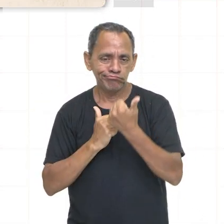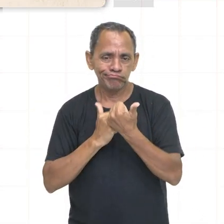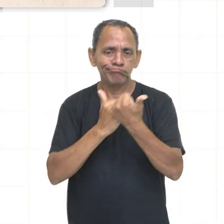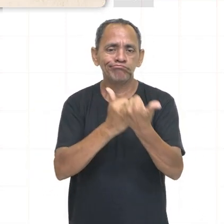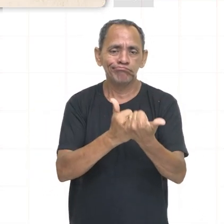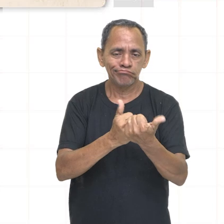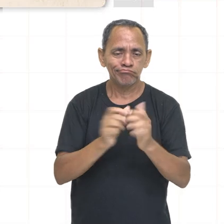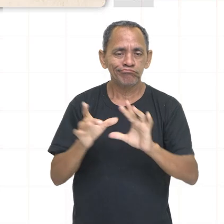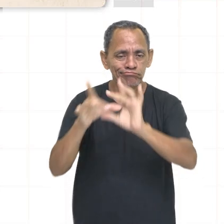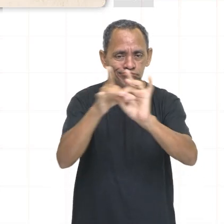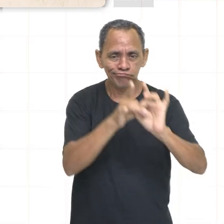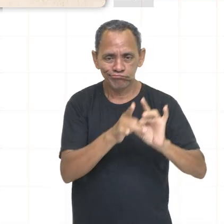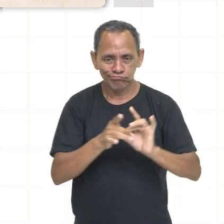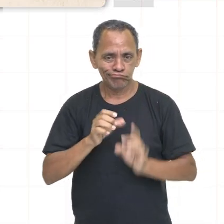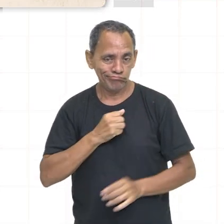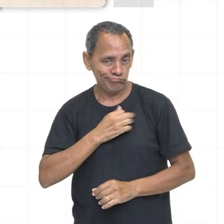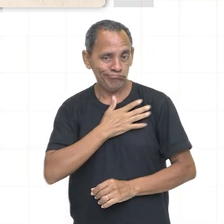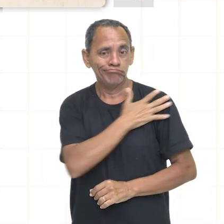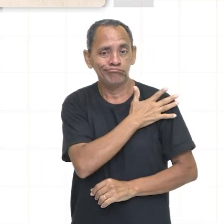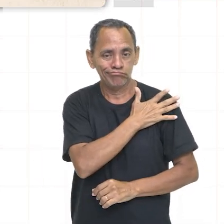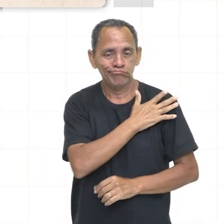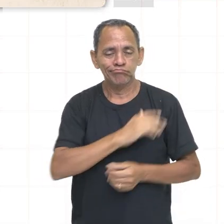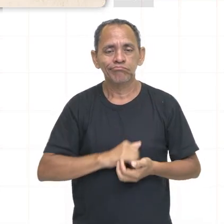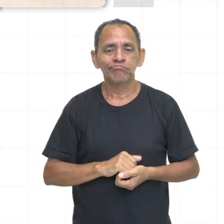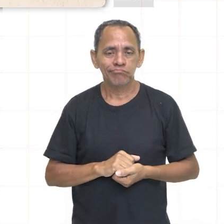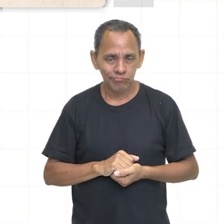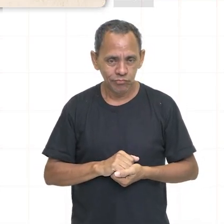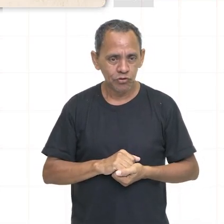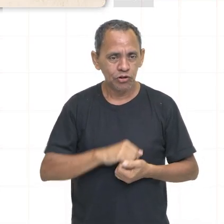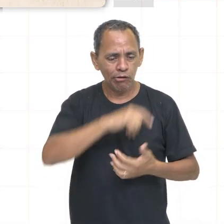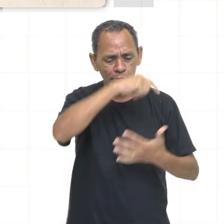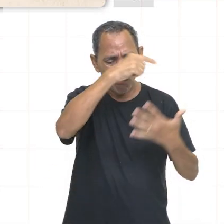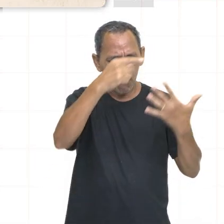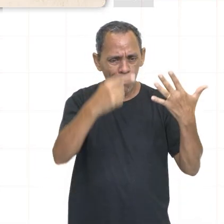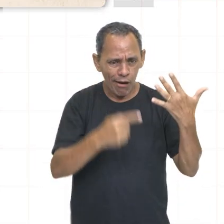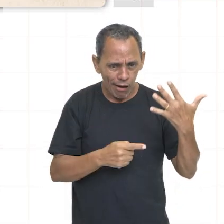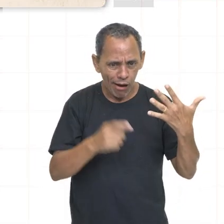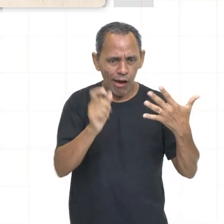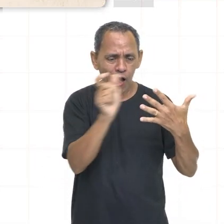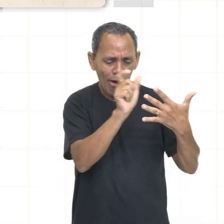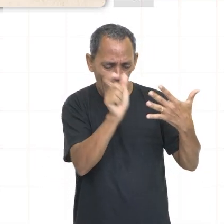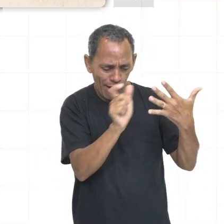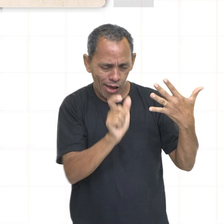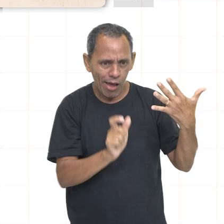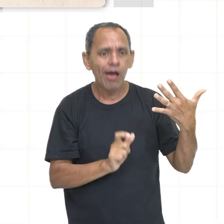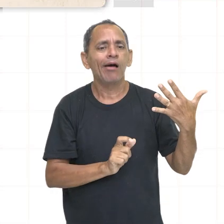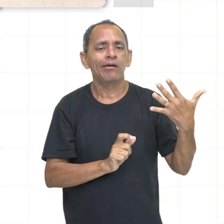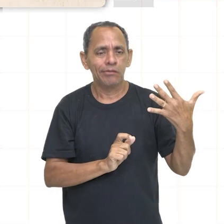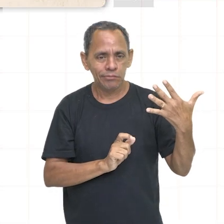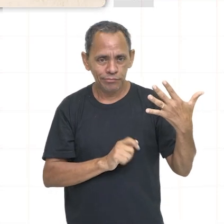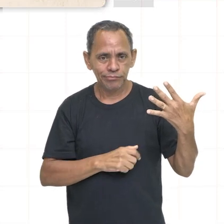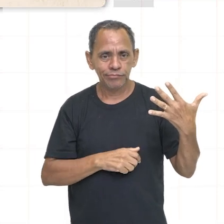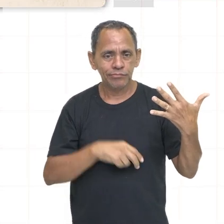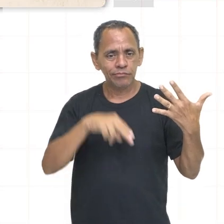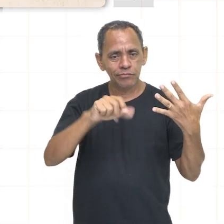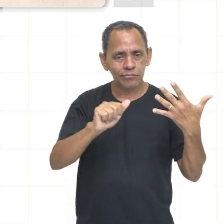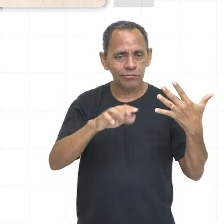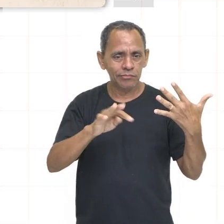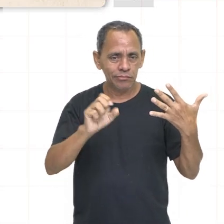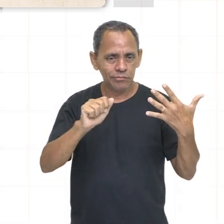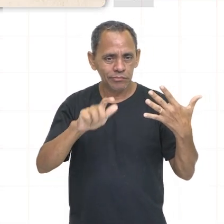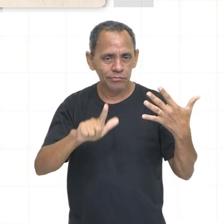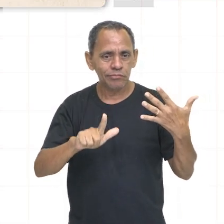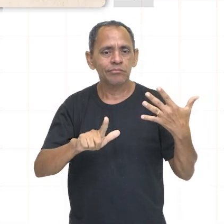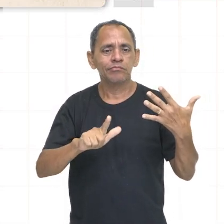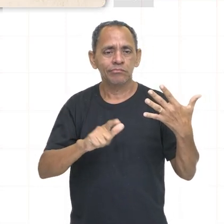ao Exército de Natal, Recife e Rio de Janeiro. O Getúlio Vargas reagiu a